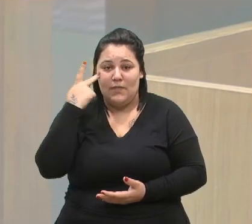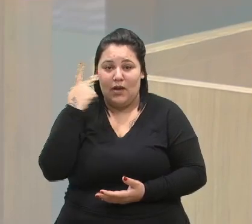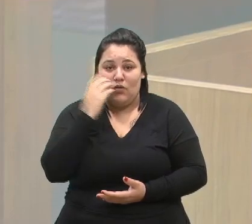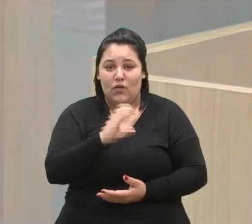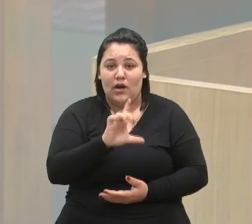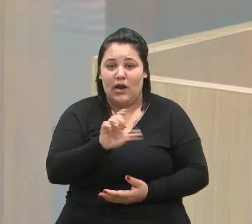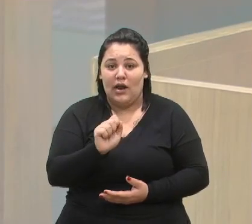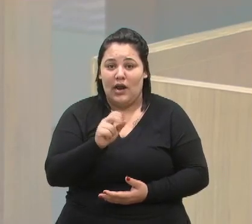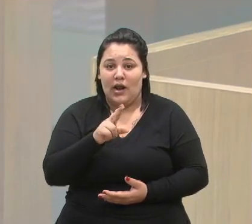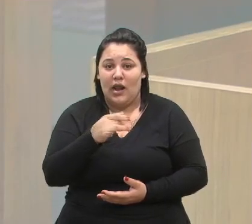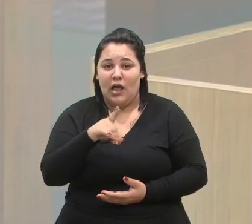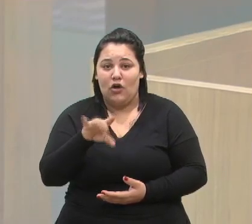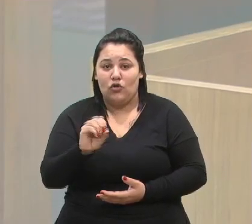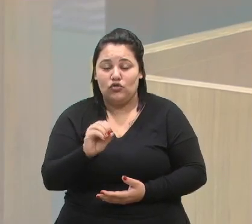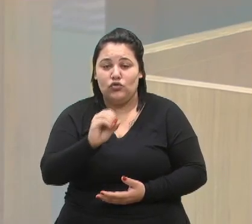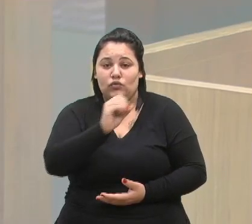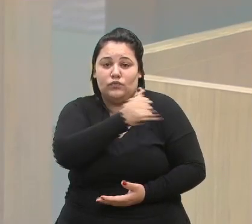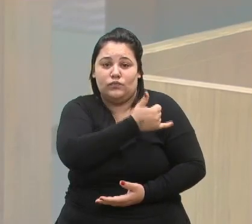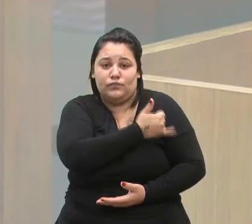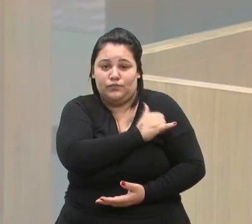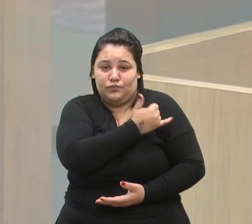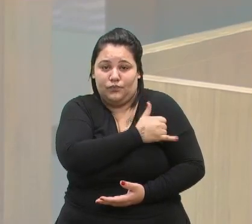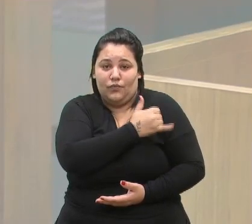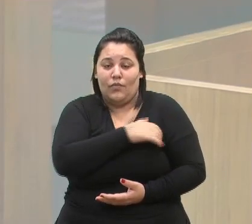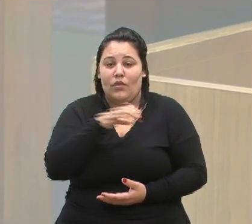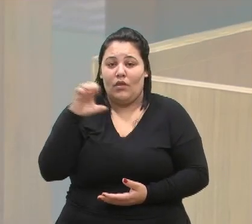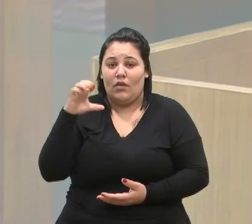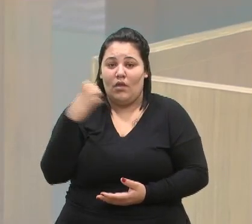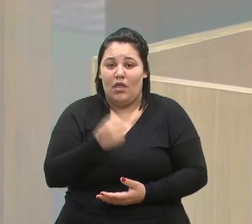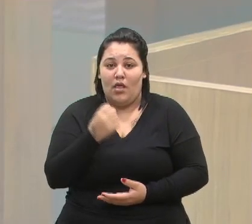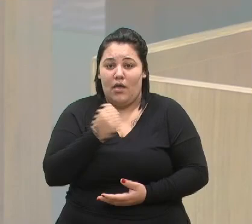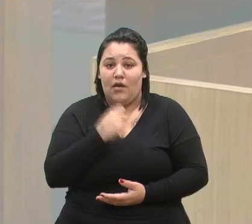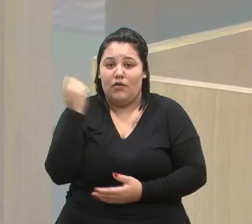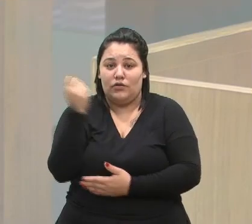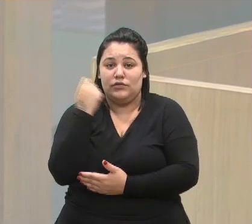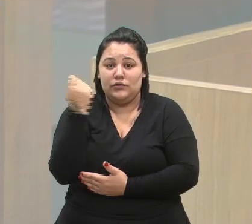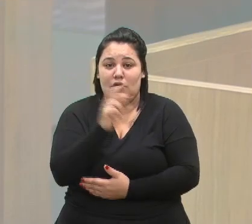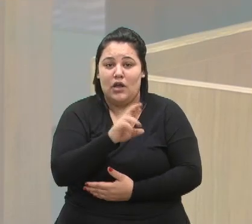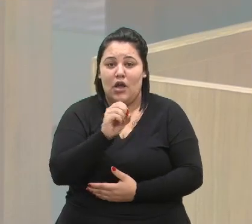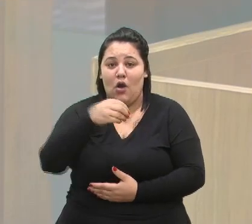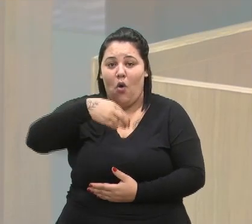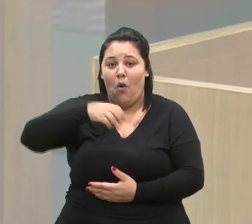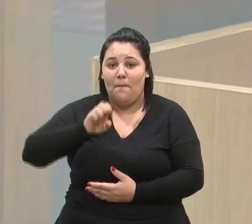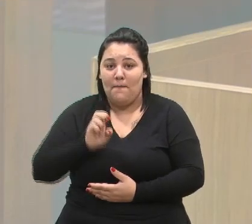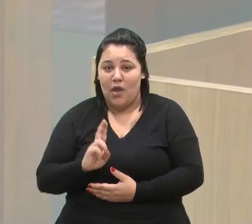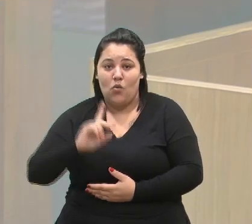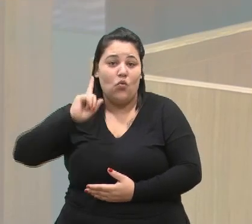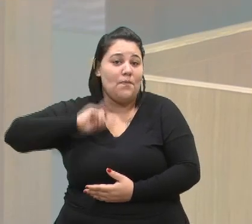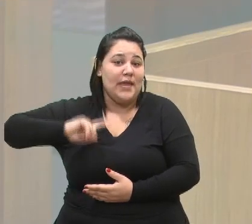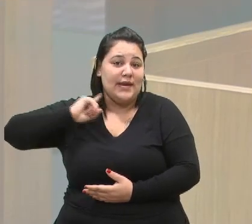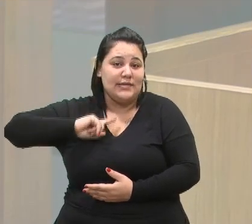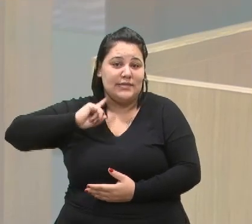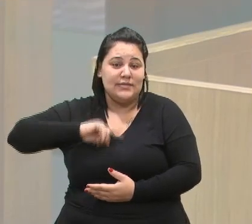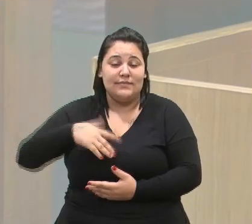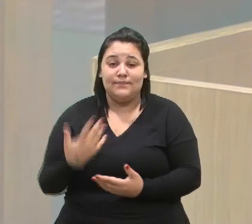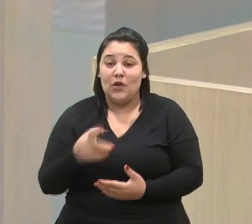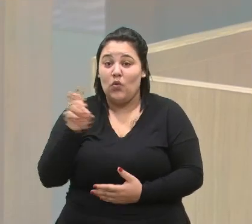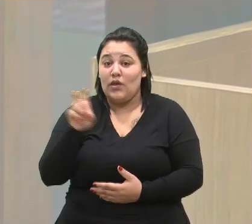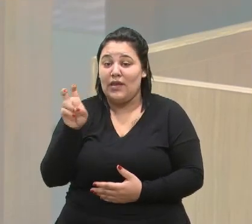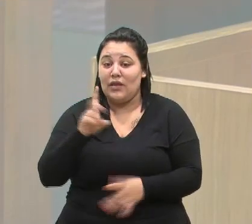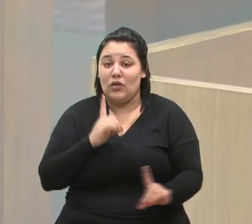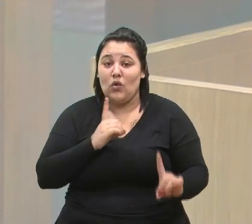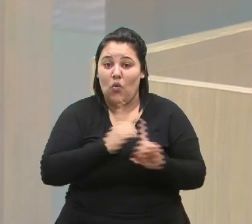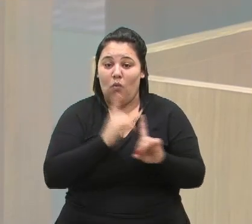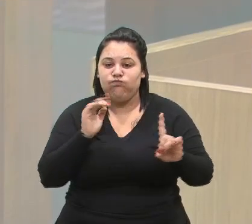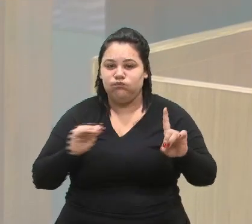Janeiro, Eduardo Leite, do Rio Grande do Sul e Romeu Zema, de Minas Gerais. Este foi o 5º encontro com